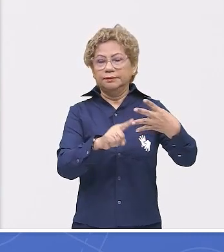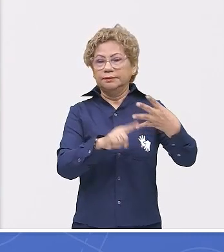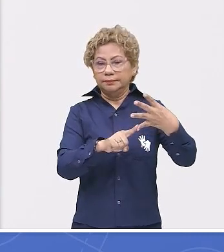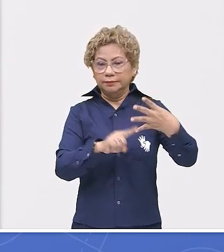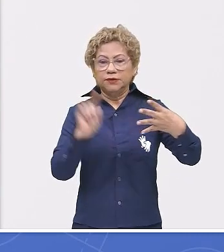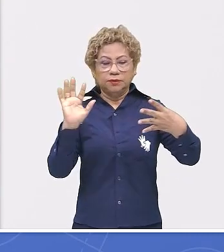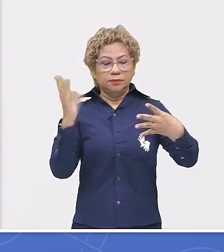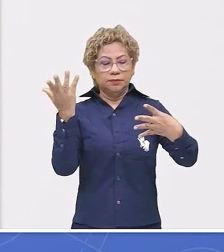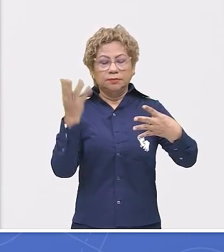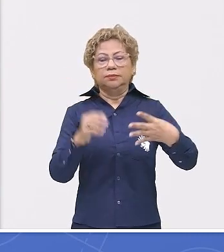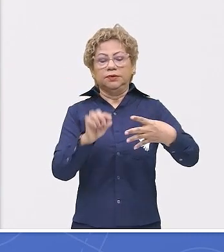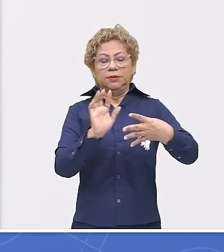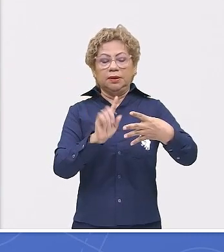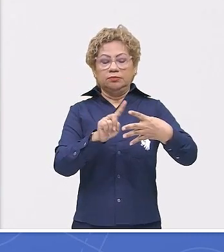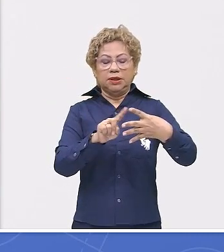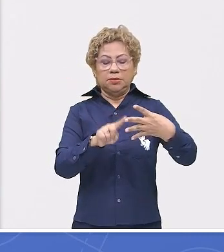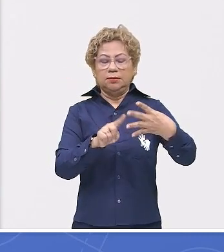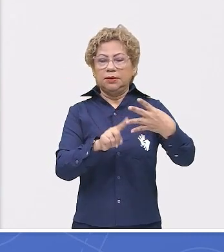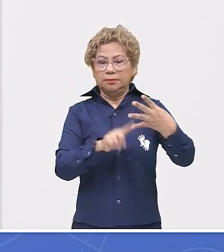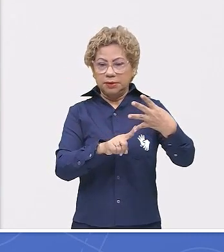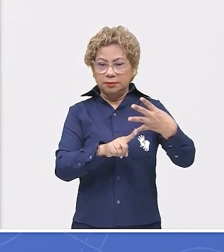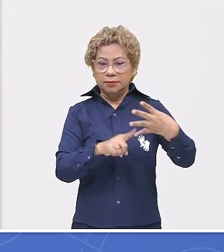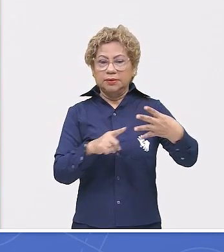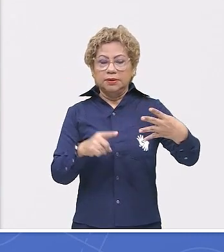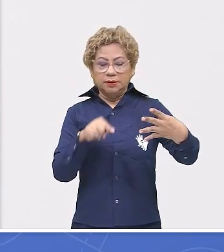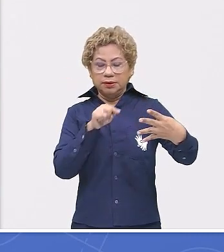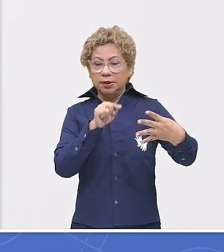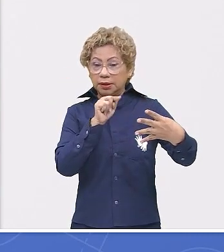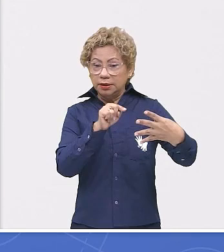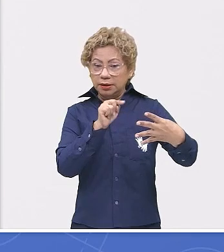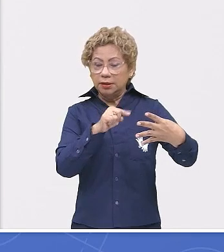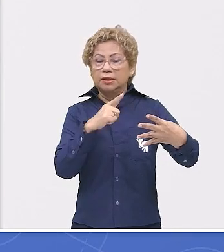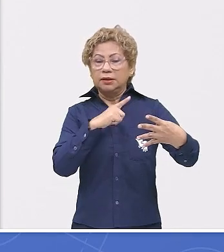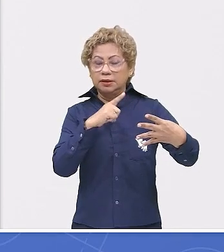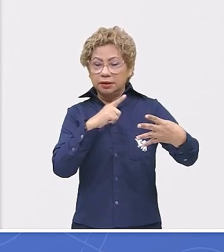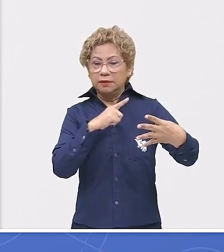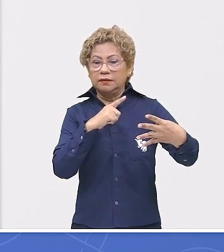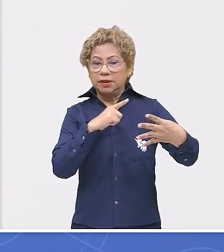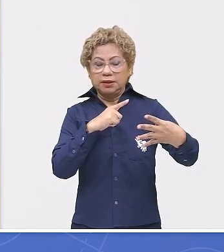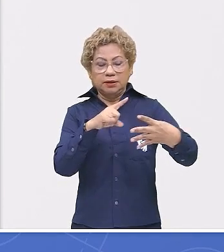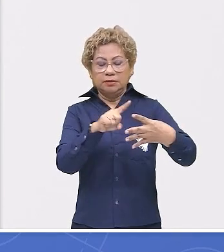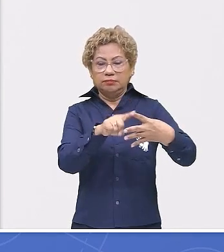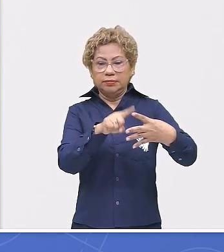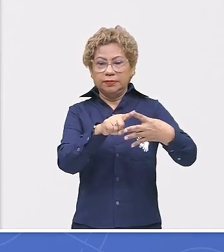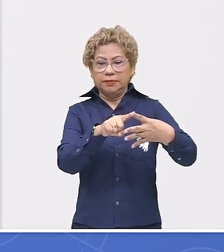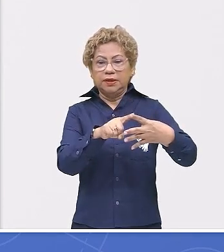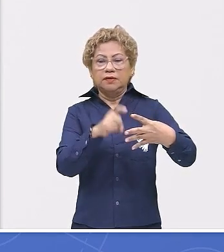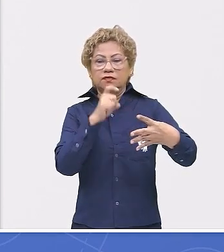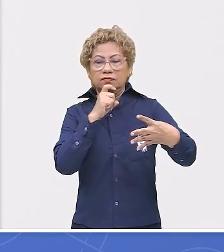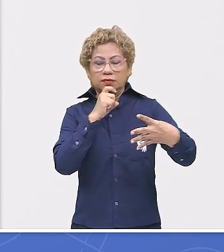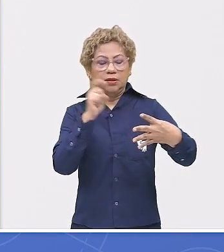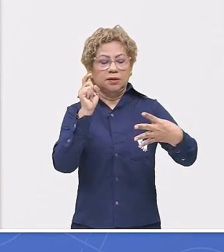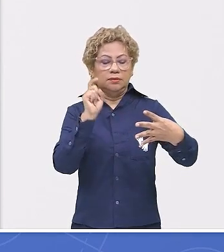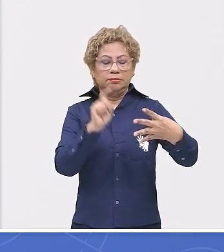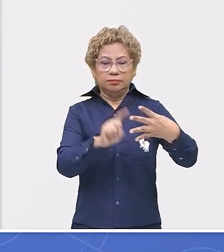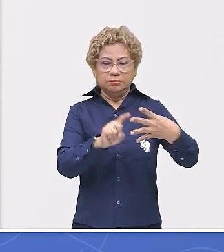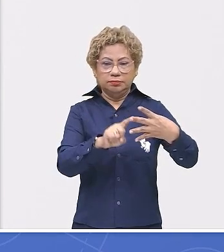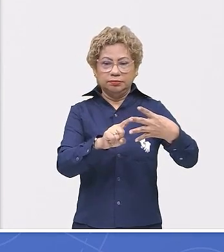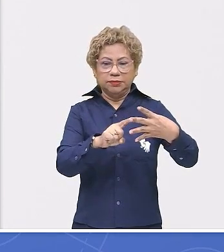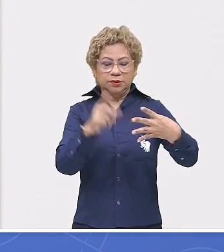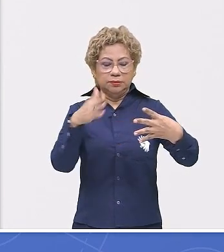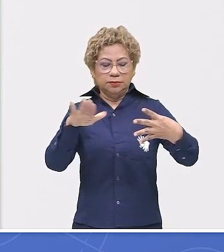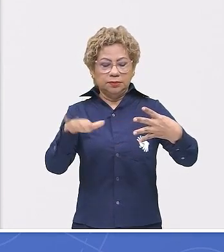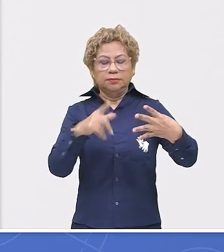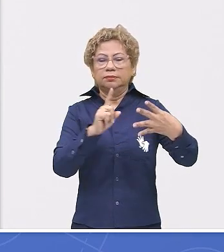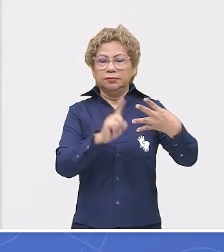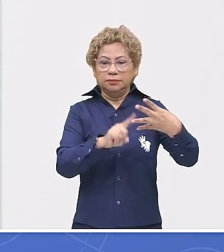Então, é a partir do movimento de translação que acaba surgindo o quê? As 4 estações do ano, tá? Primavera,